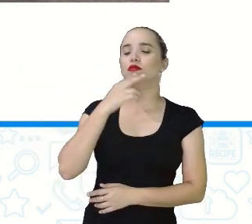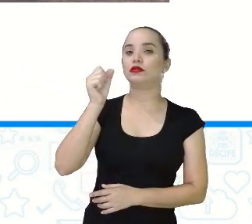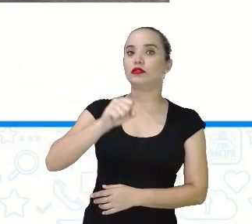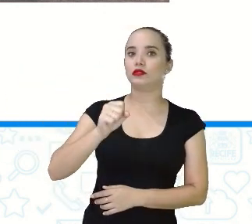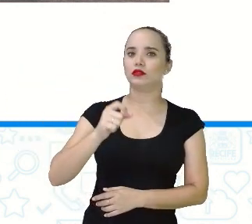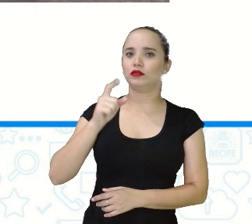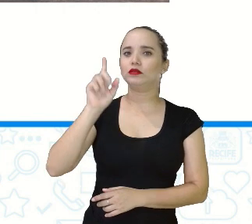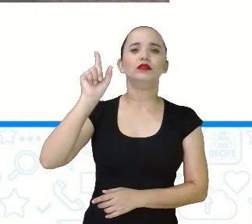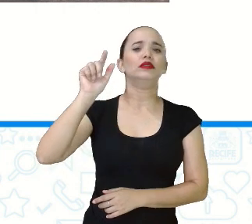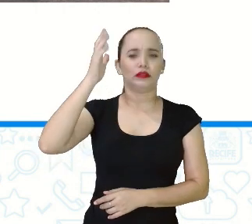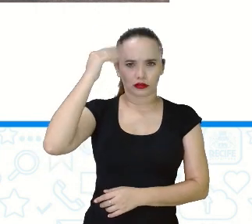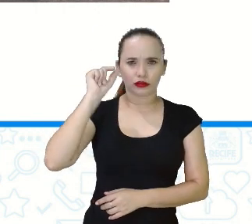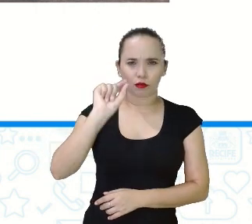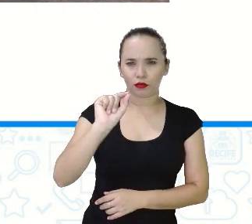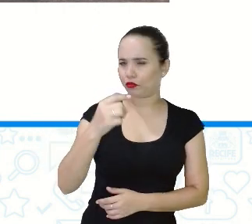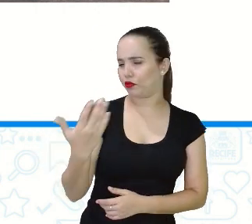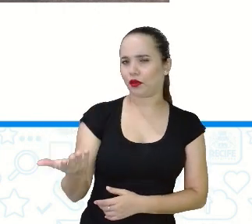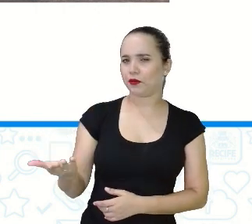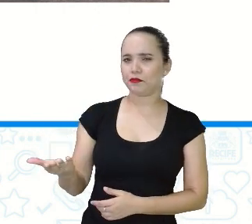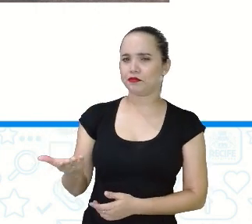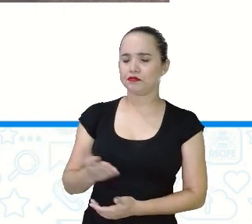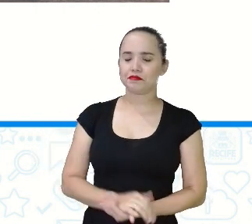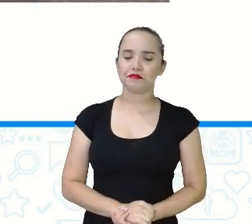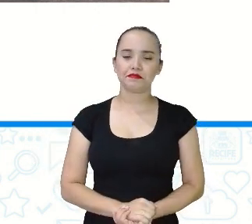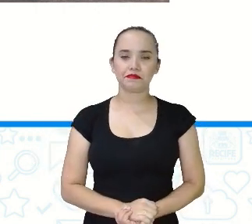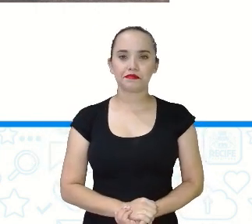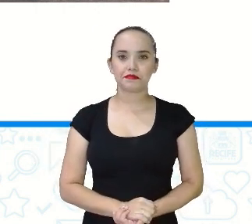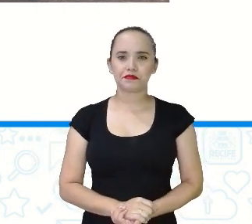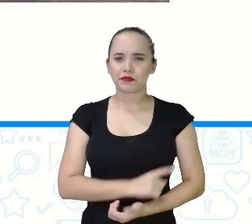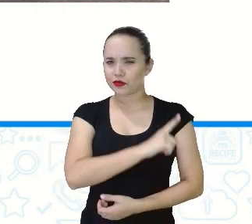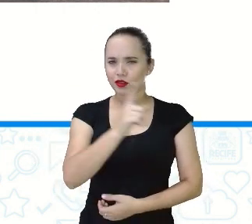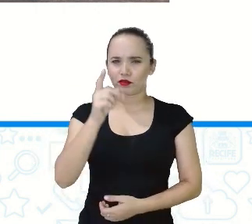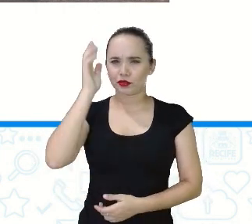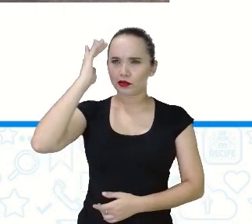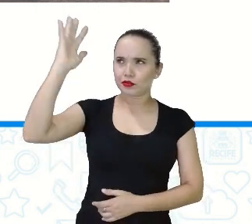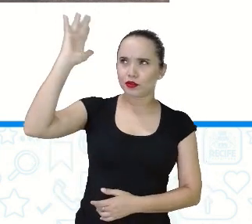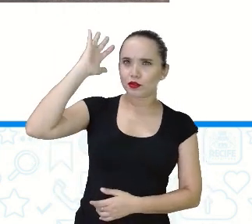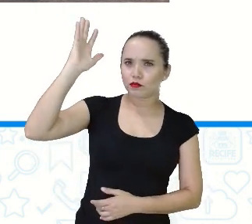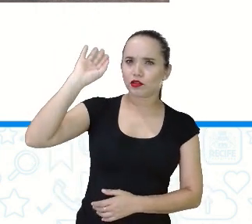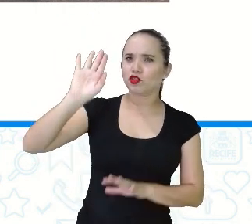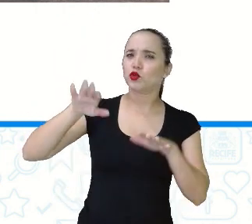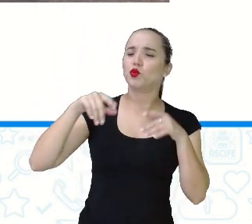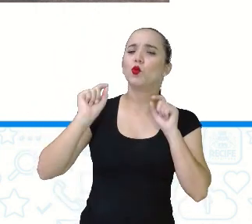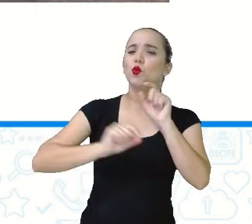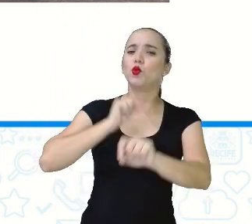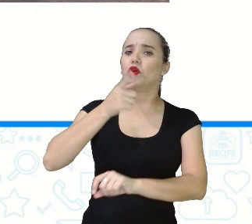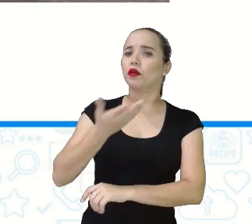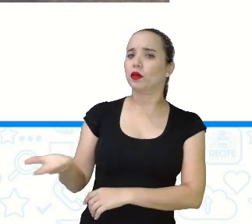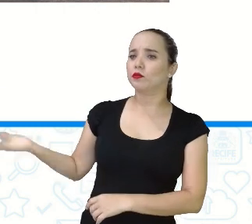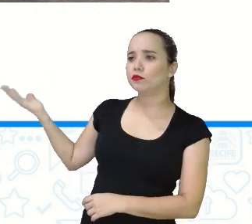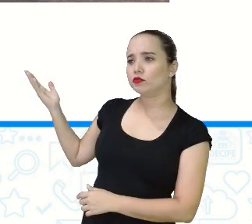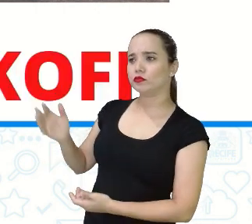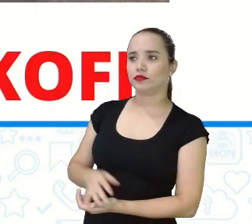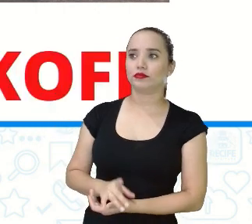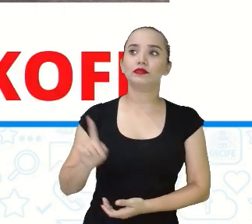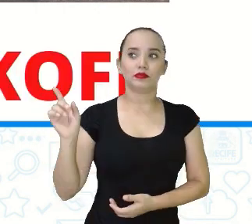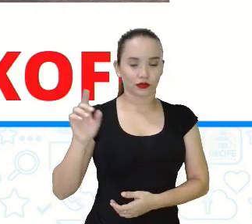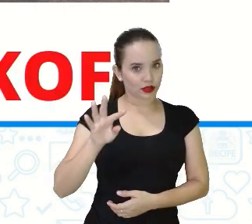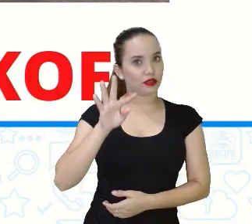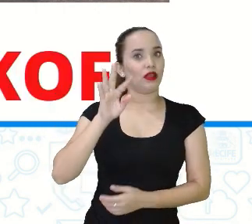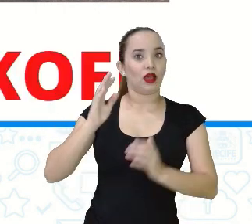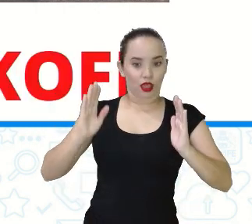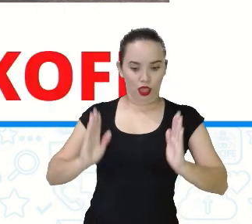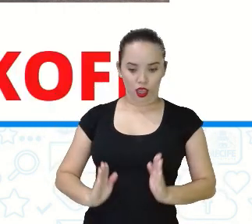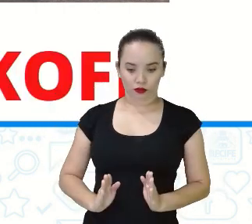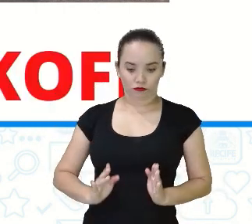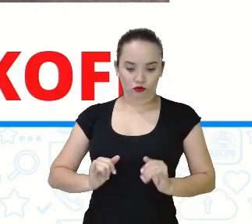será que vocês sabem, olhando assim para essa construção, será que vocês imaginam que construção é? A Torre Malakoff, né?